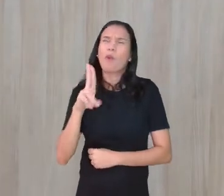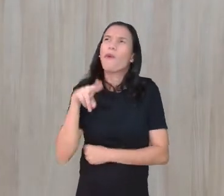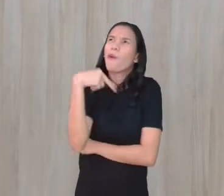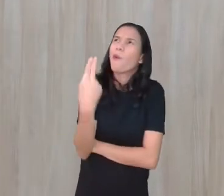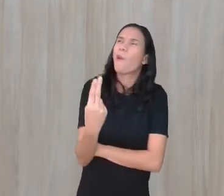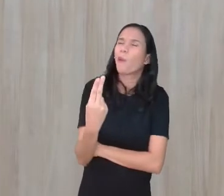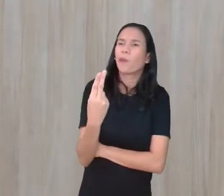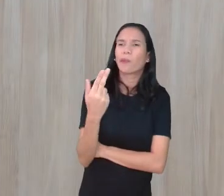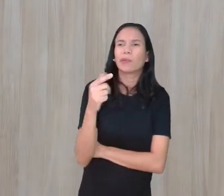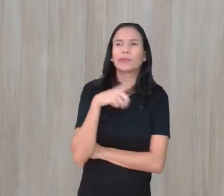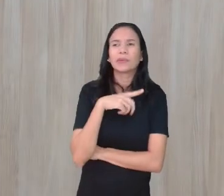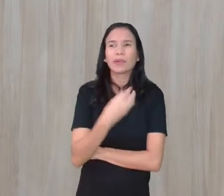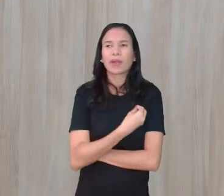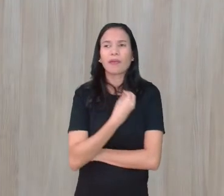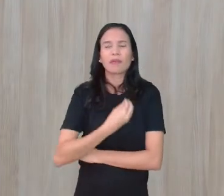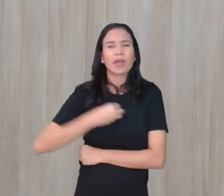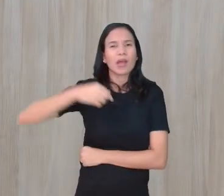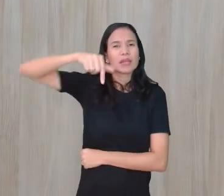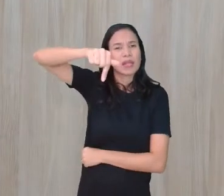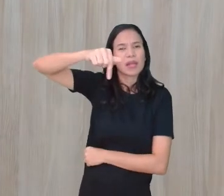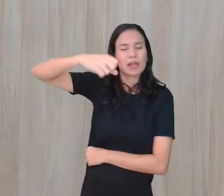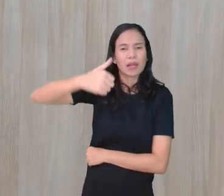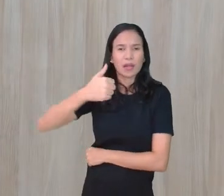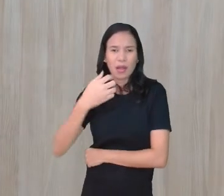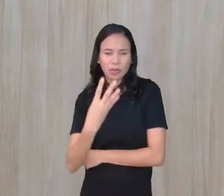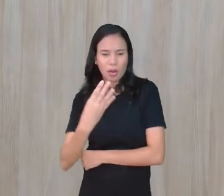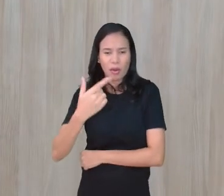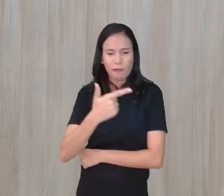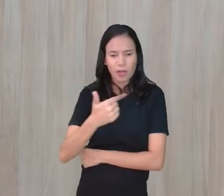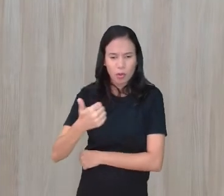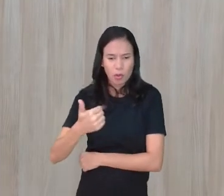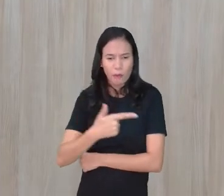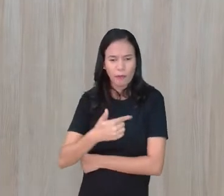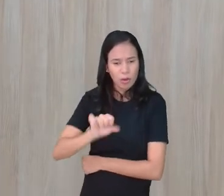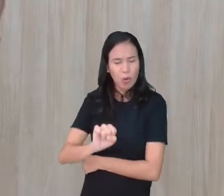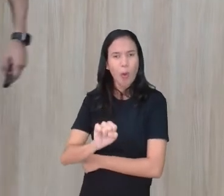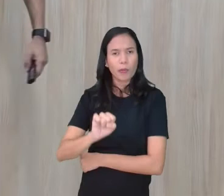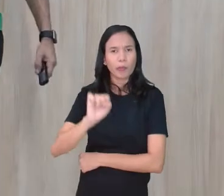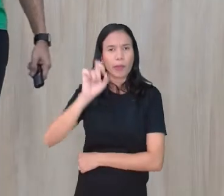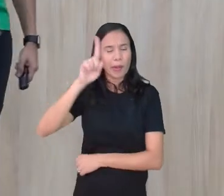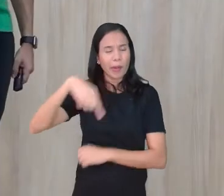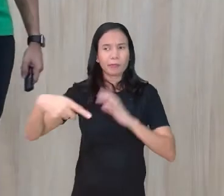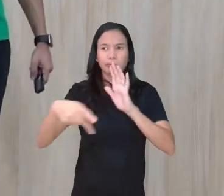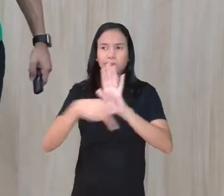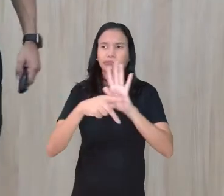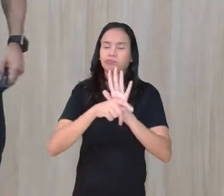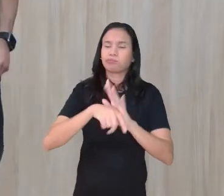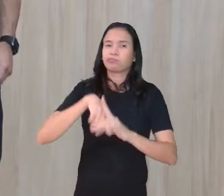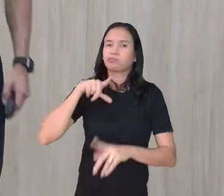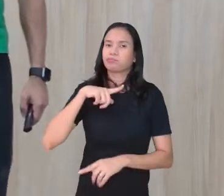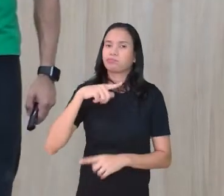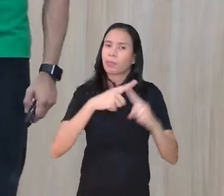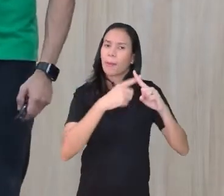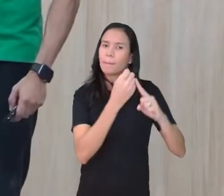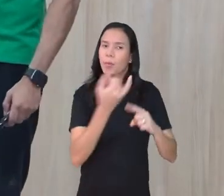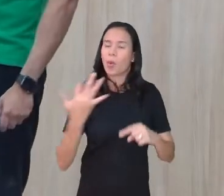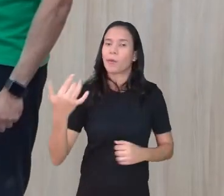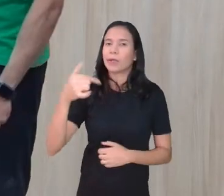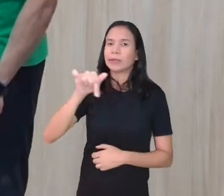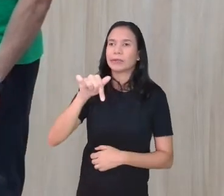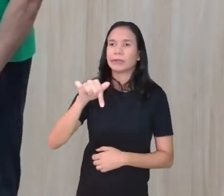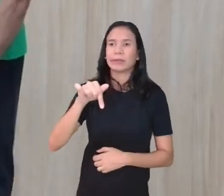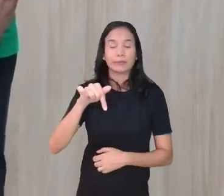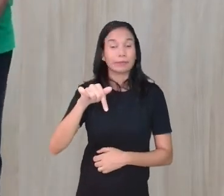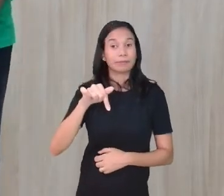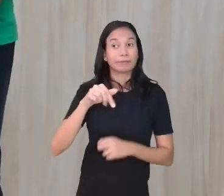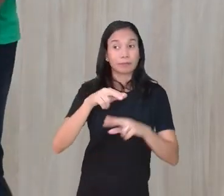esses números que estão aqui, ó, 7, 14, 21, 28, eles são múltiplos de 7.